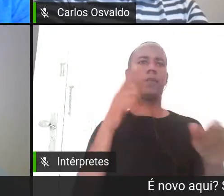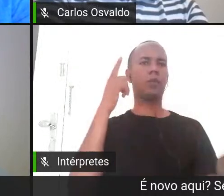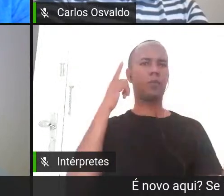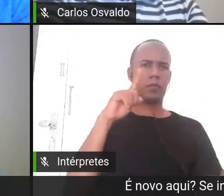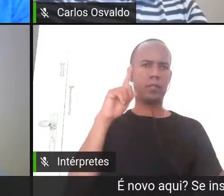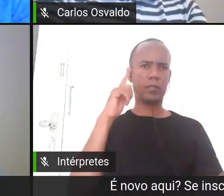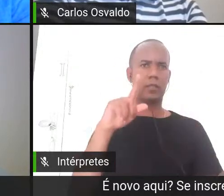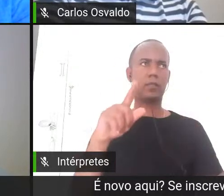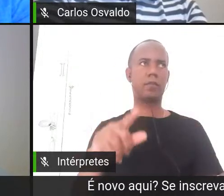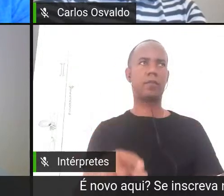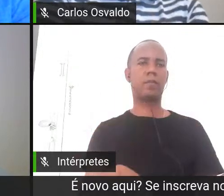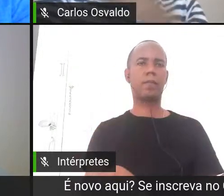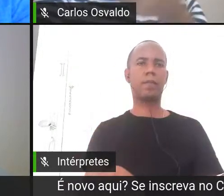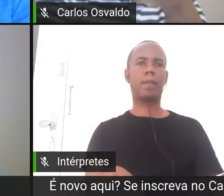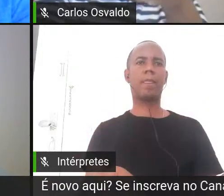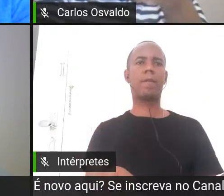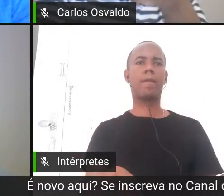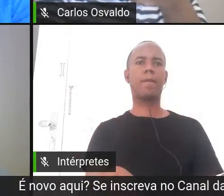ouvir?